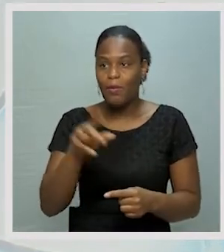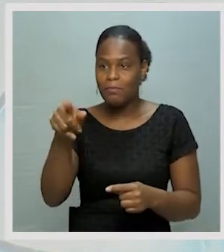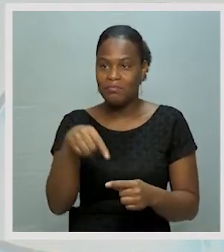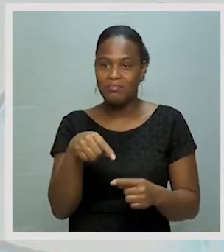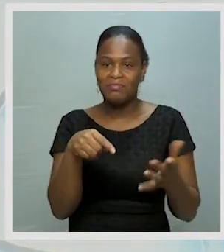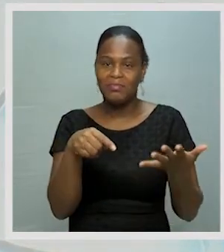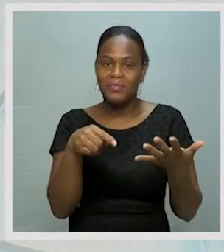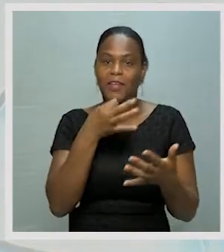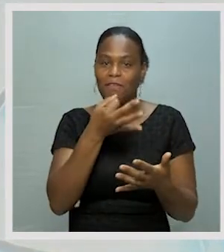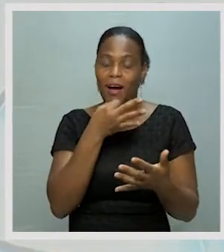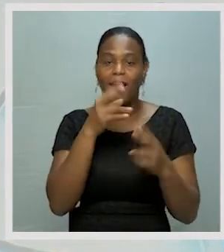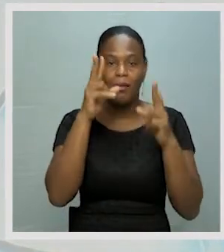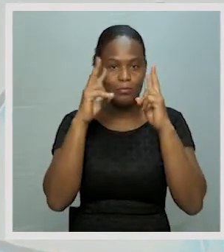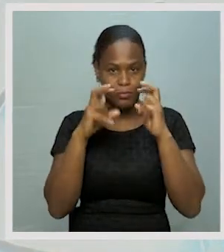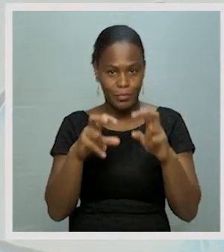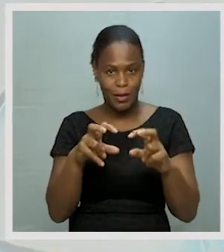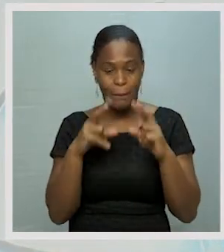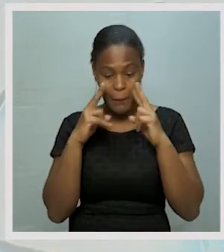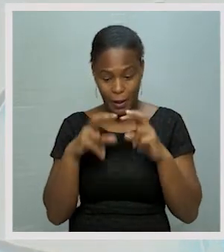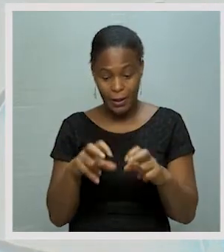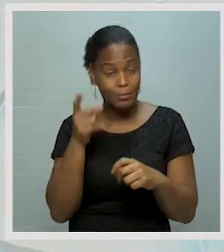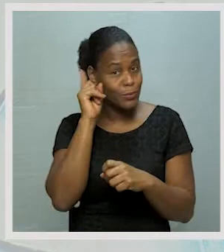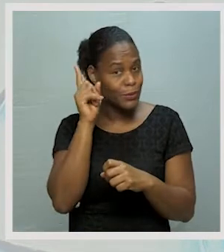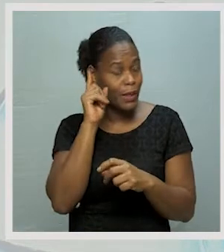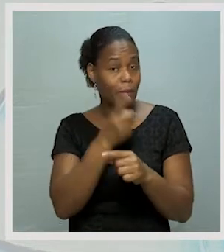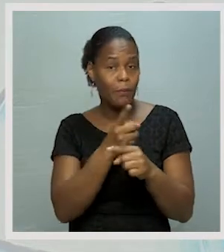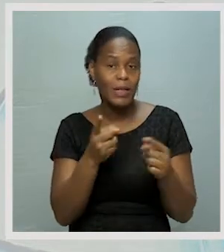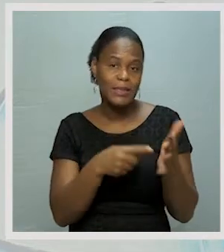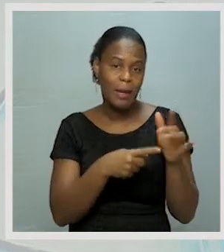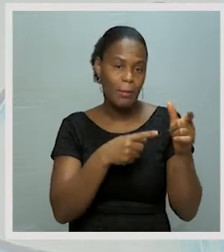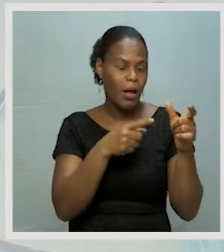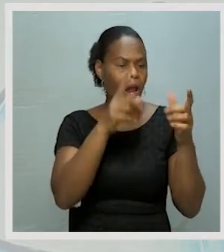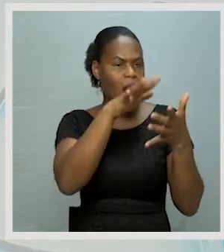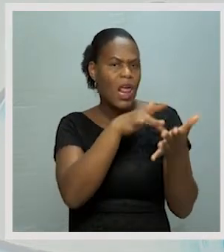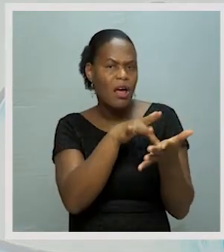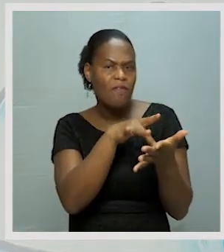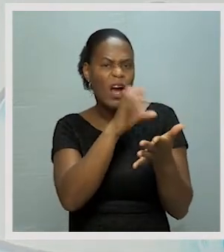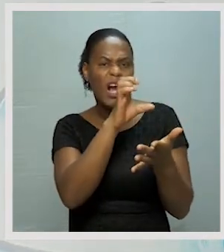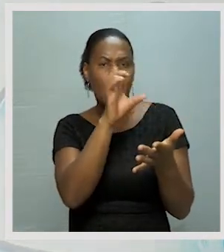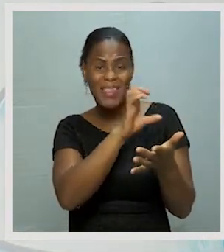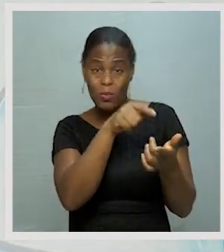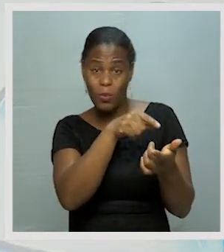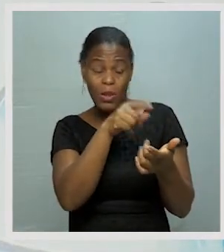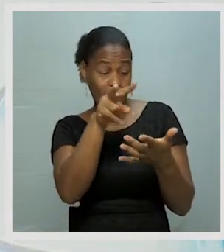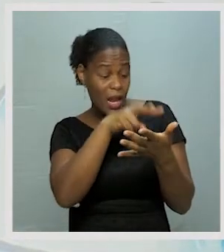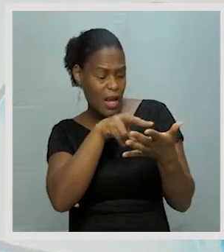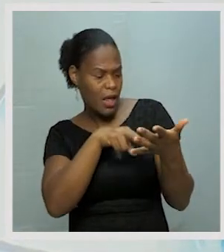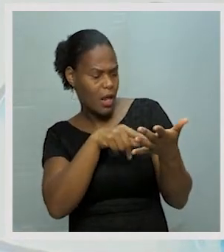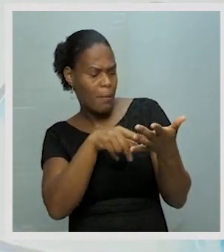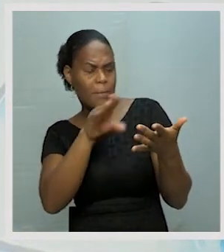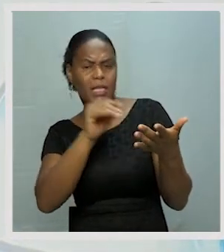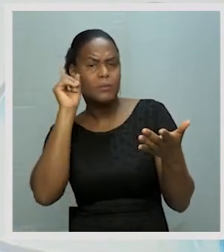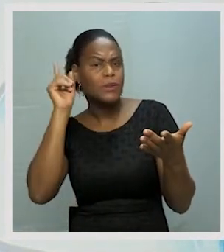pesquisa, que é importante, porque você tem um capítulo, por exemplo, para ler, de um livro, para tirar o essencial daquilo que você